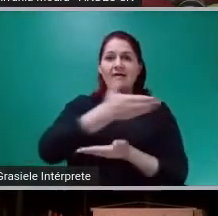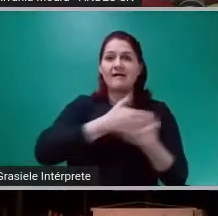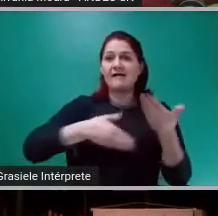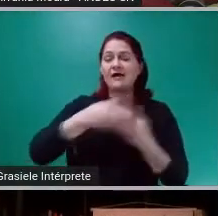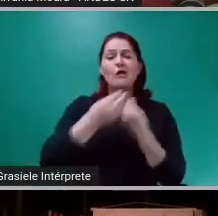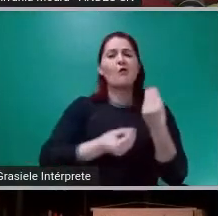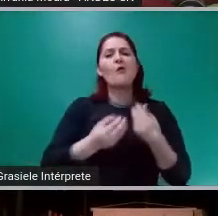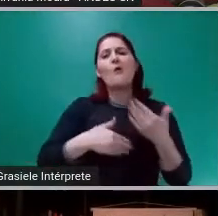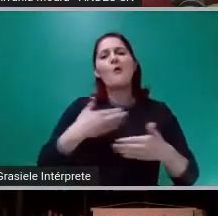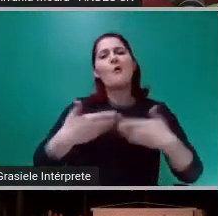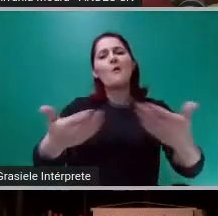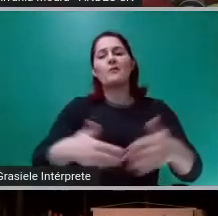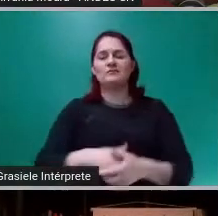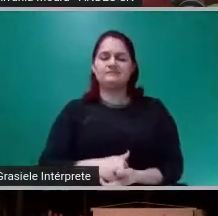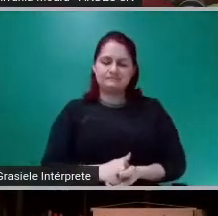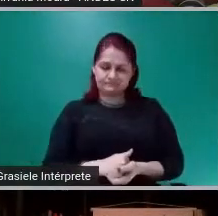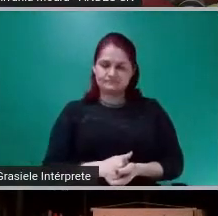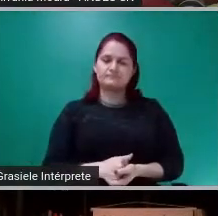Então,